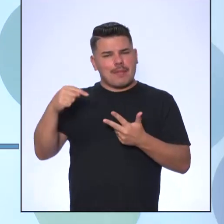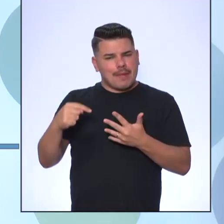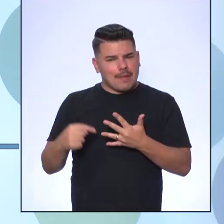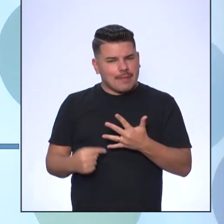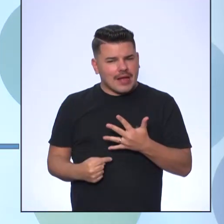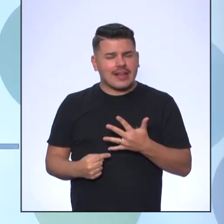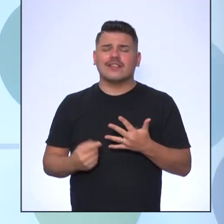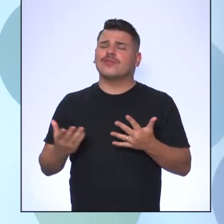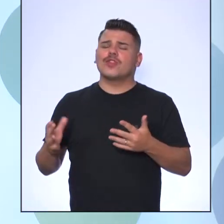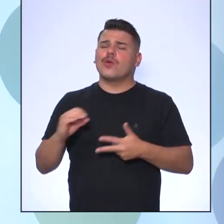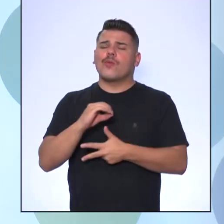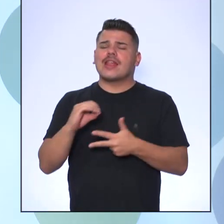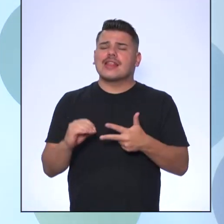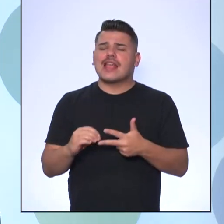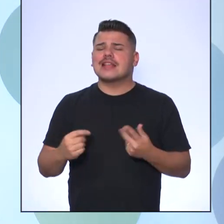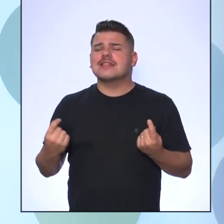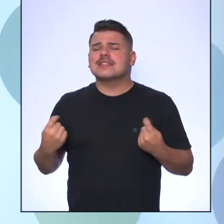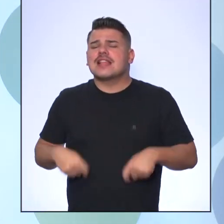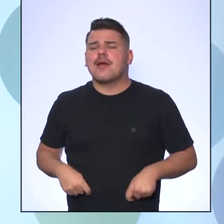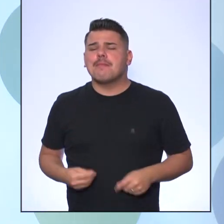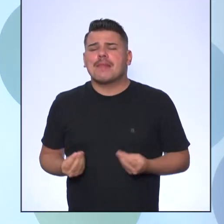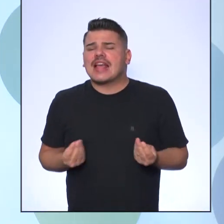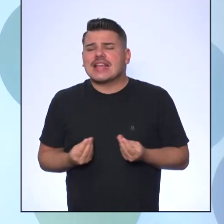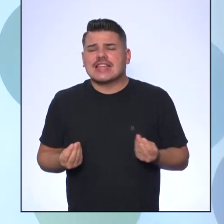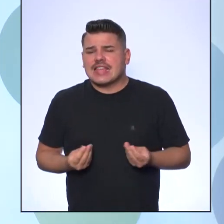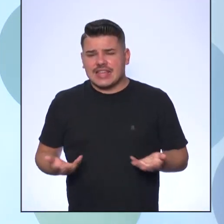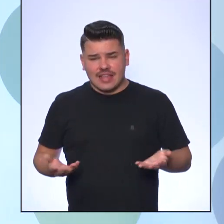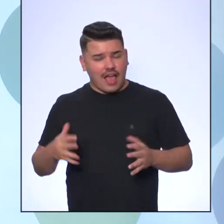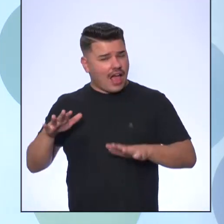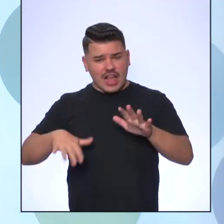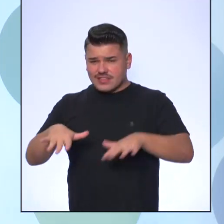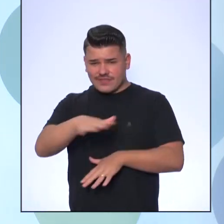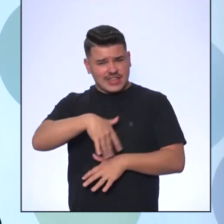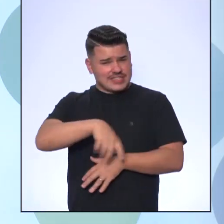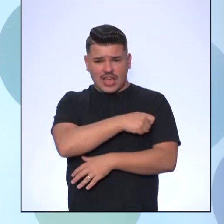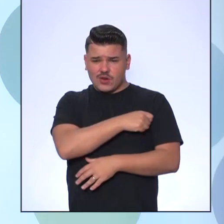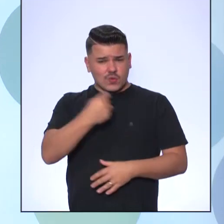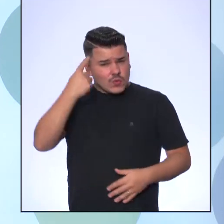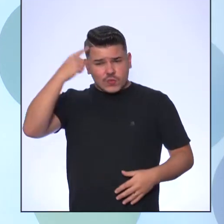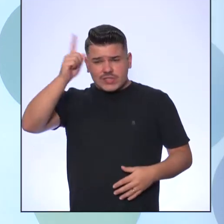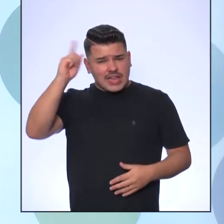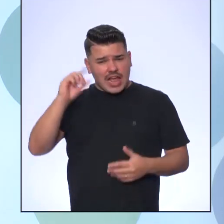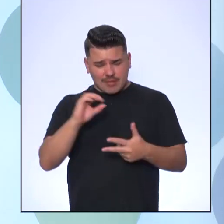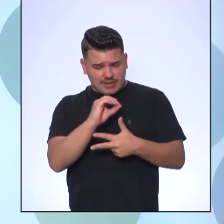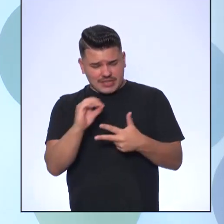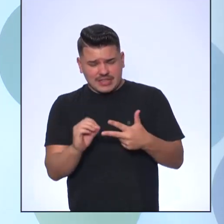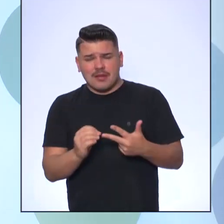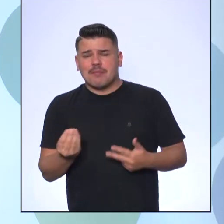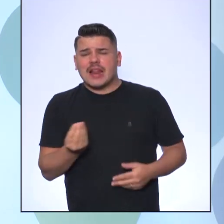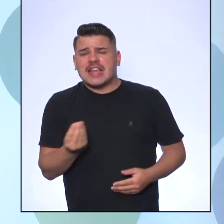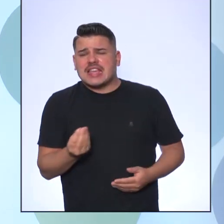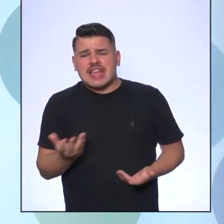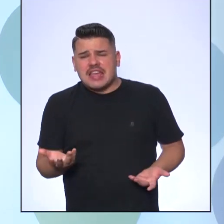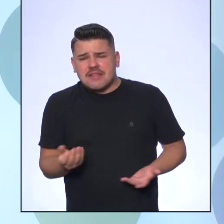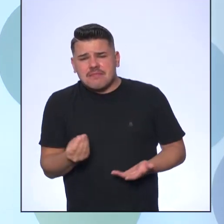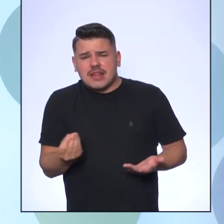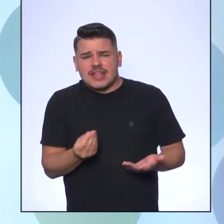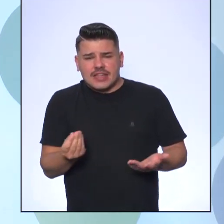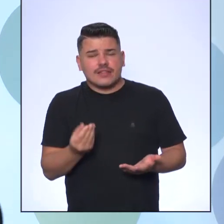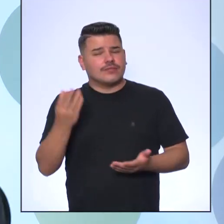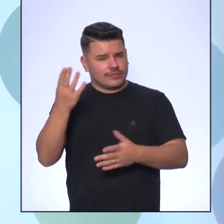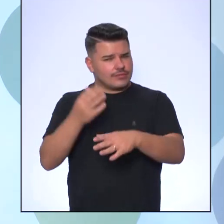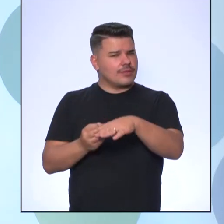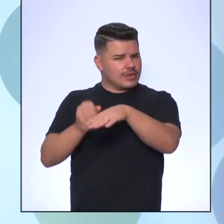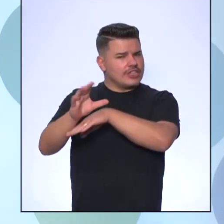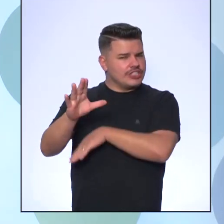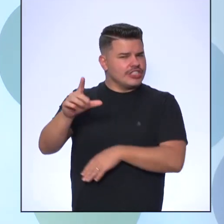o Enem. E muitas vezes os alunos não têm ideia do que é essa prova e para que ela serve. Então, a primeira dica que eu dou